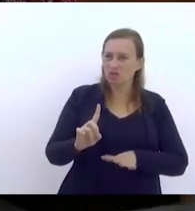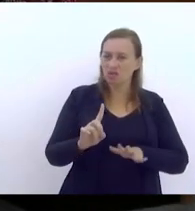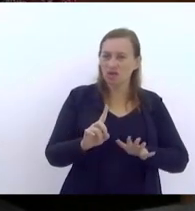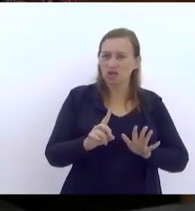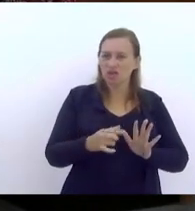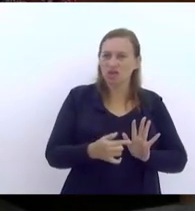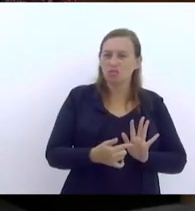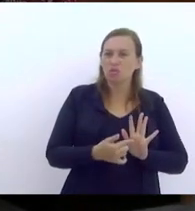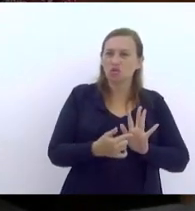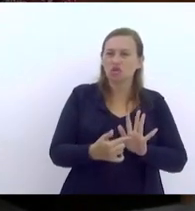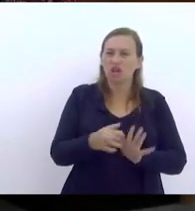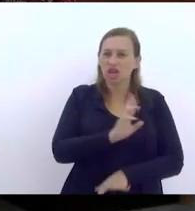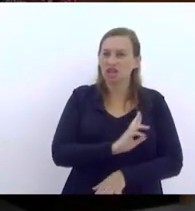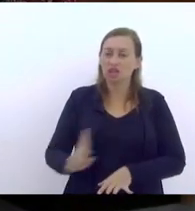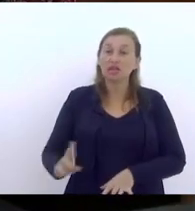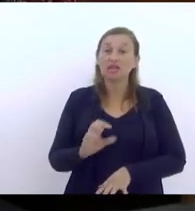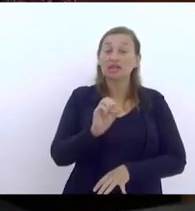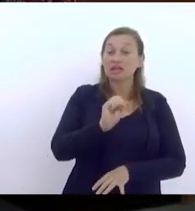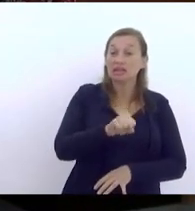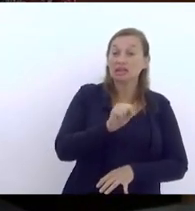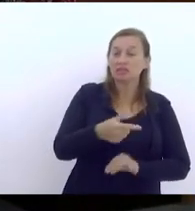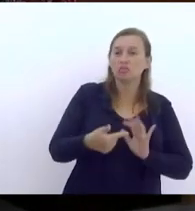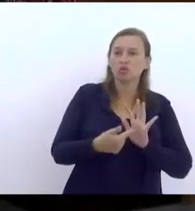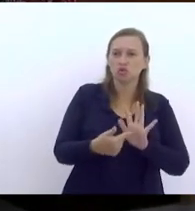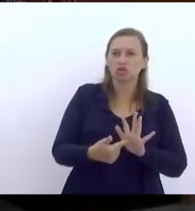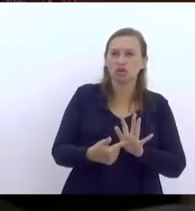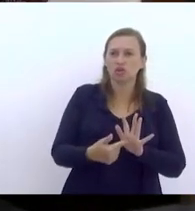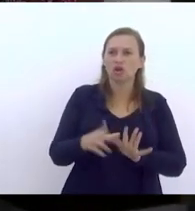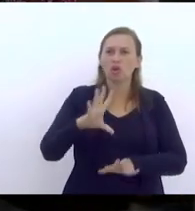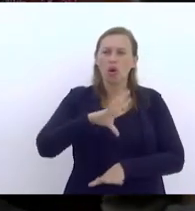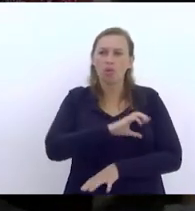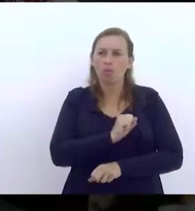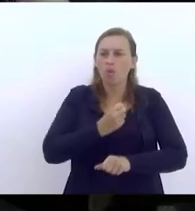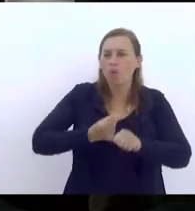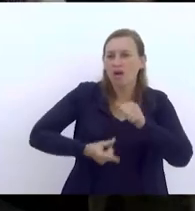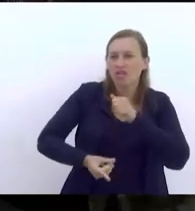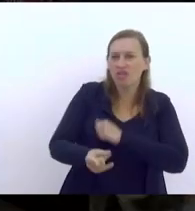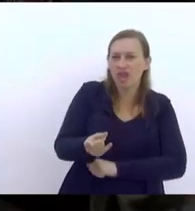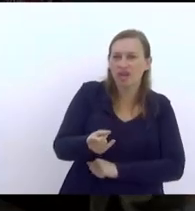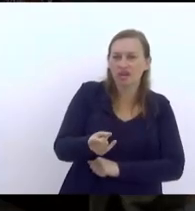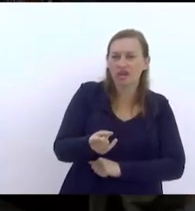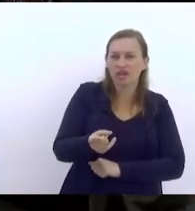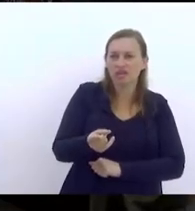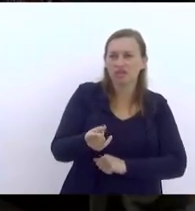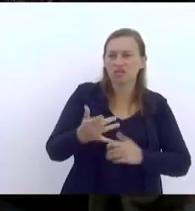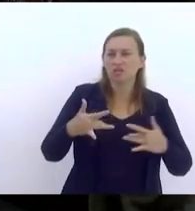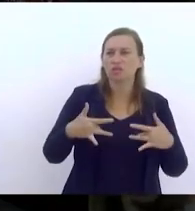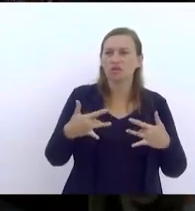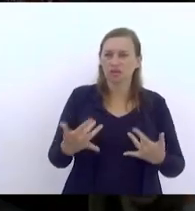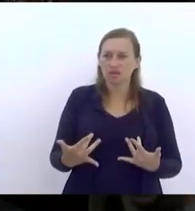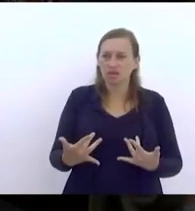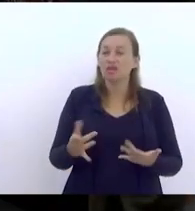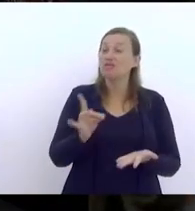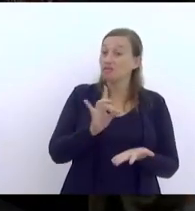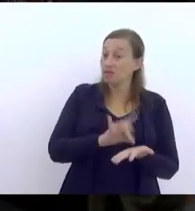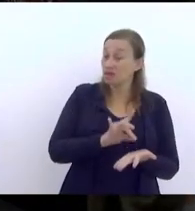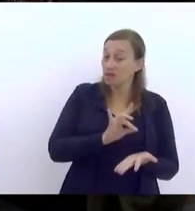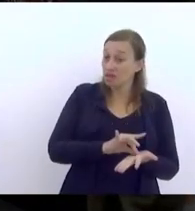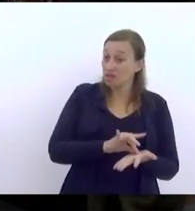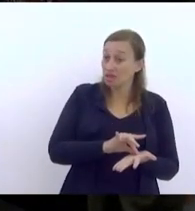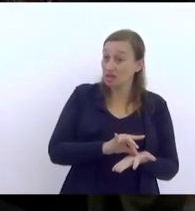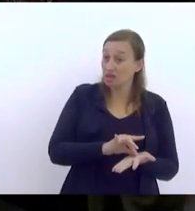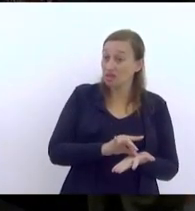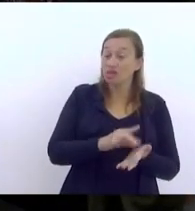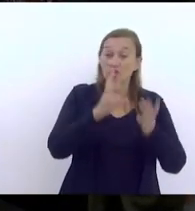dar exemplo do que é o amor incondicional, do que é a fraternidade verdadeira, que